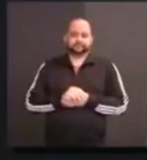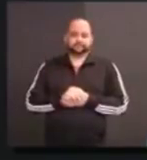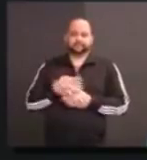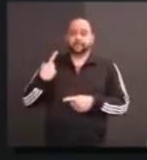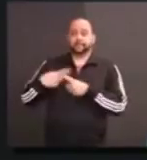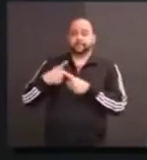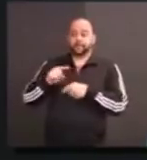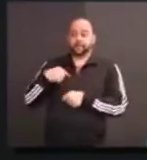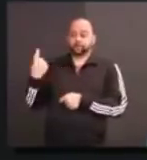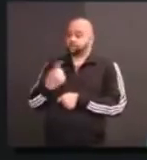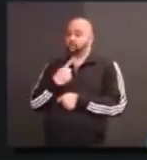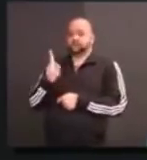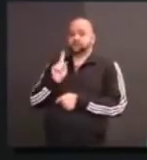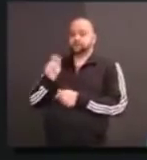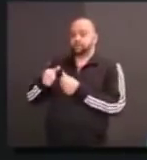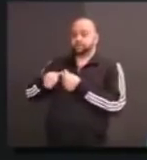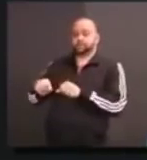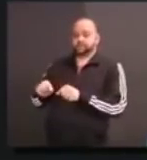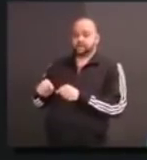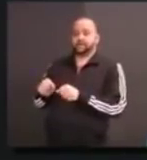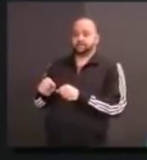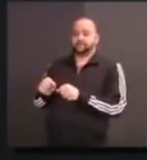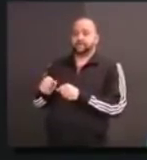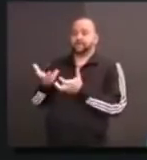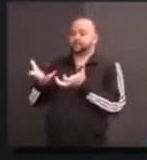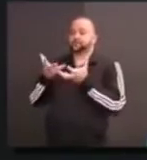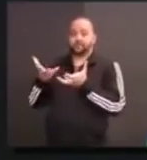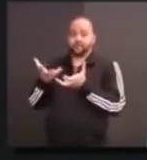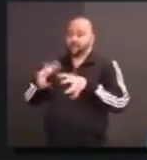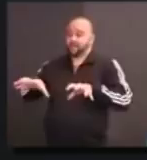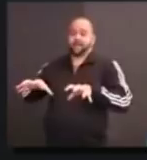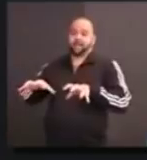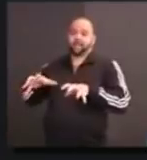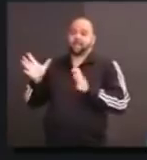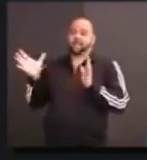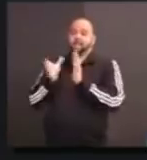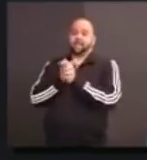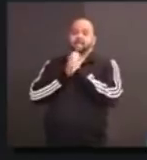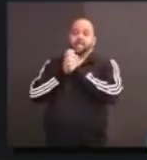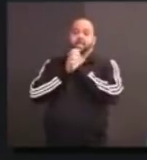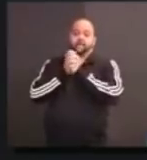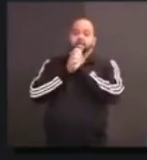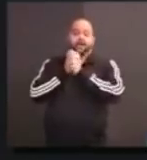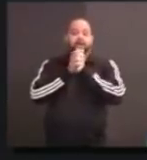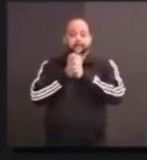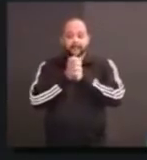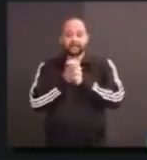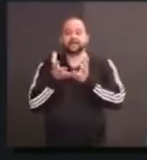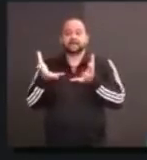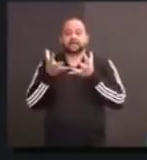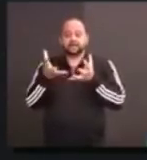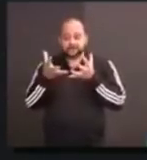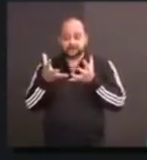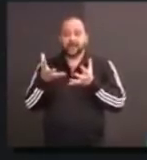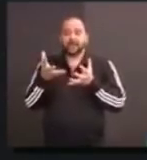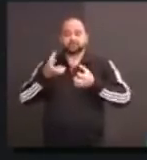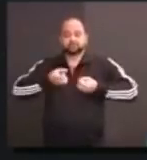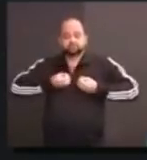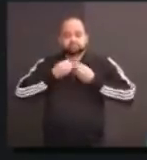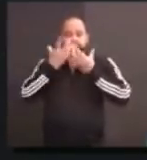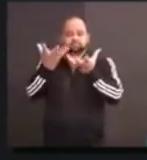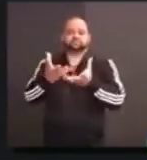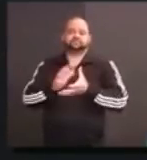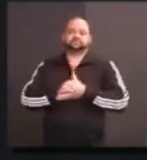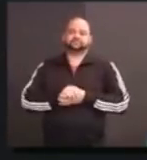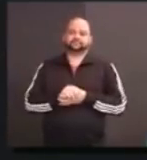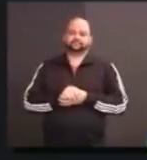Porque nós não estamos atrás de aplausos, nós estamos atrás do cumprimento do dever.